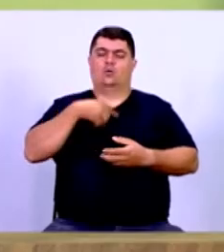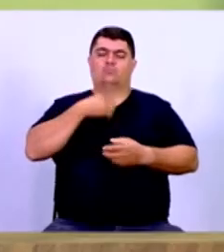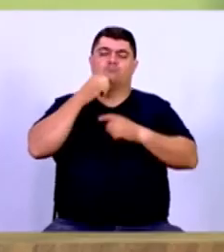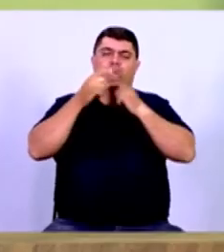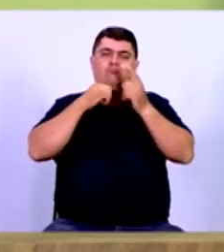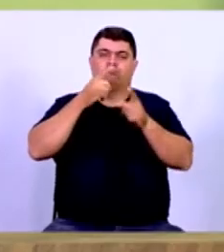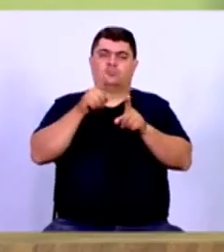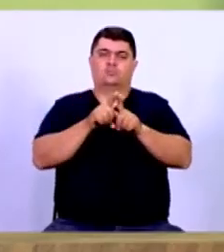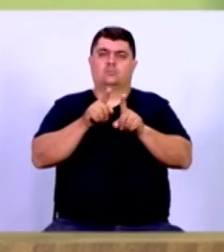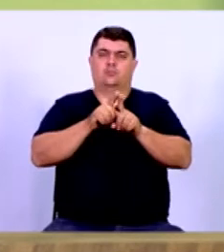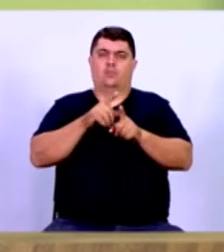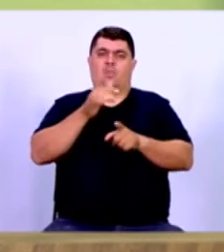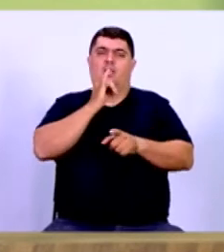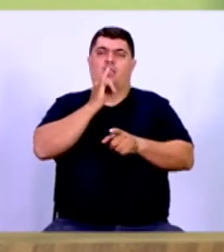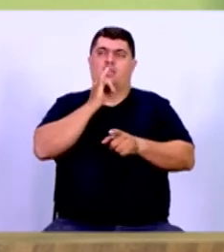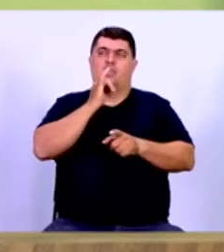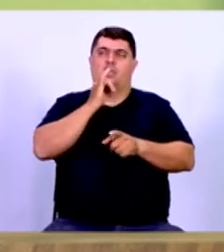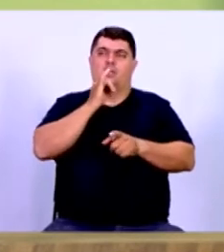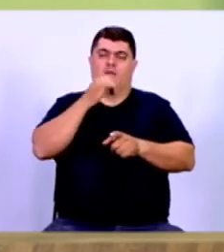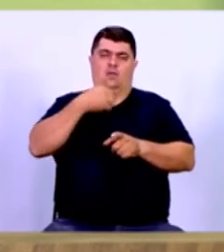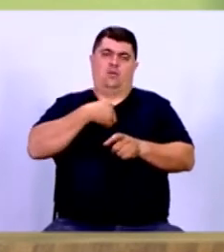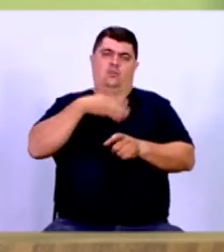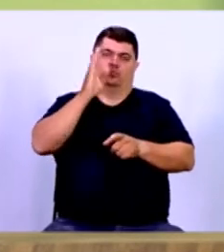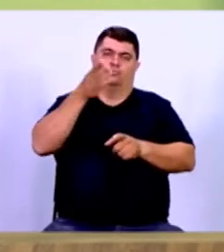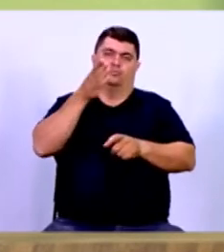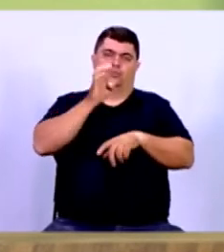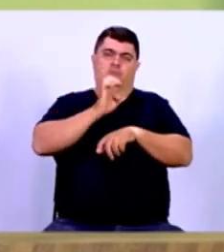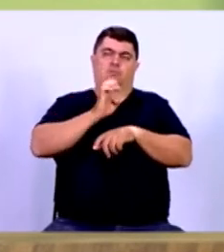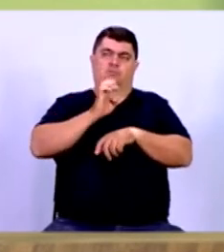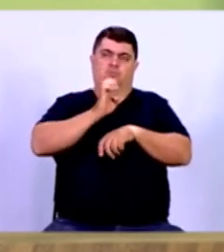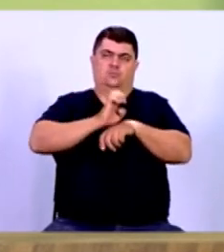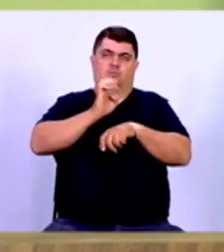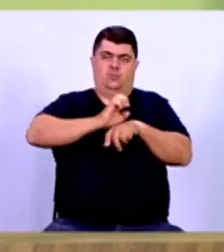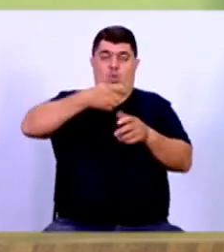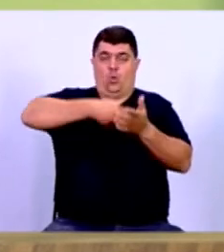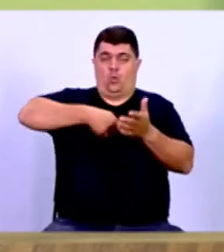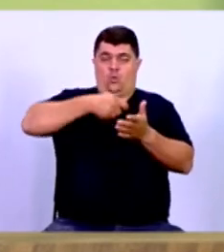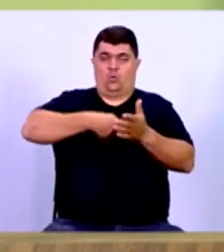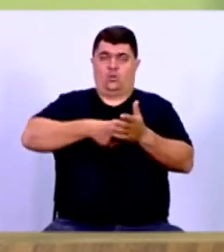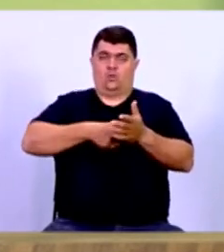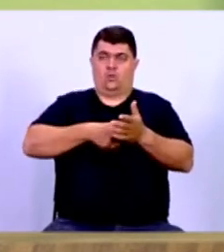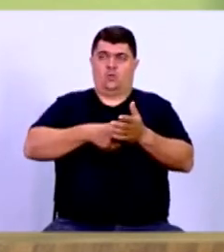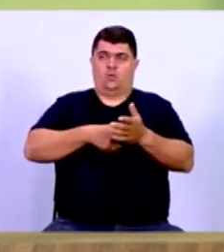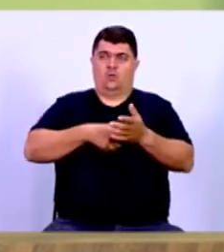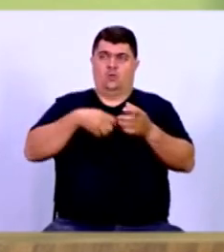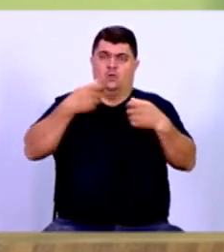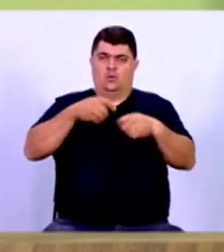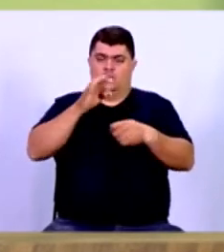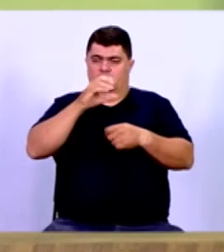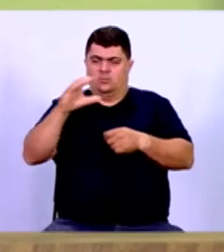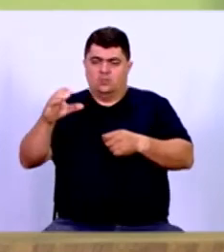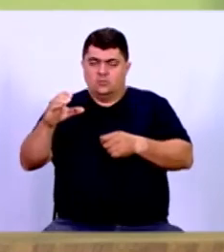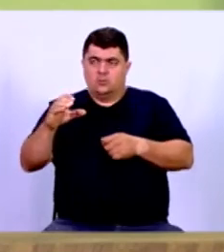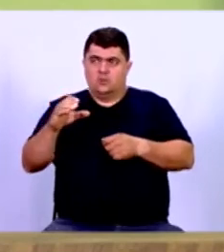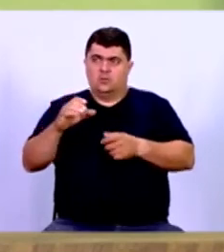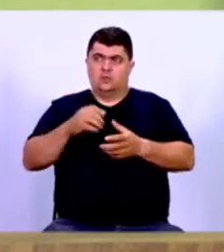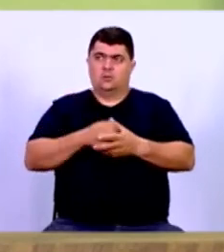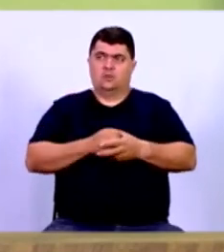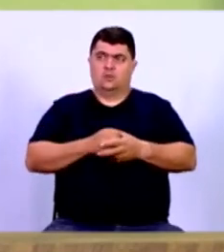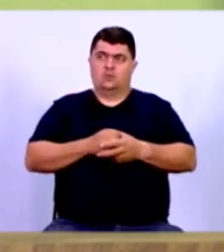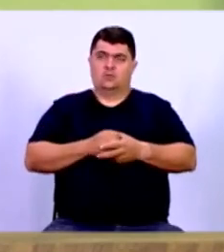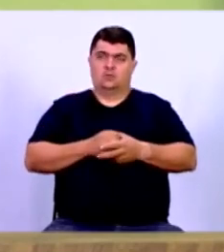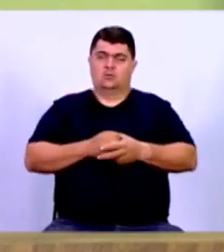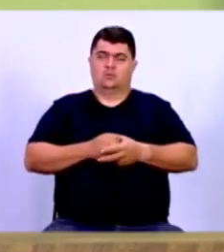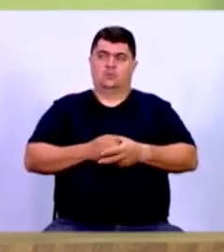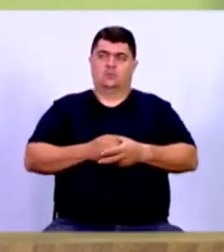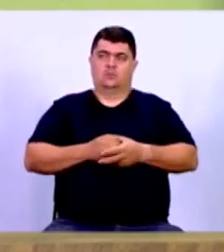assim: eu cumpri o estágio, no caso obrigatório, eu ainda tenho que defender o TCC? Não está claro isso para